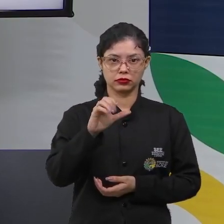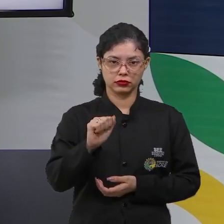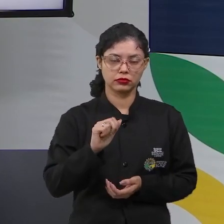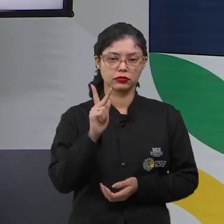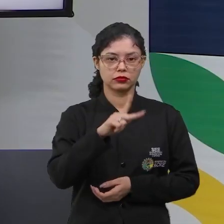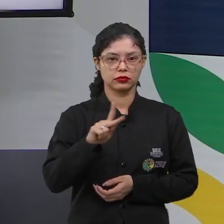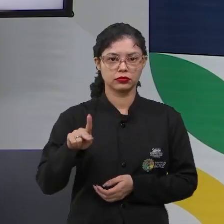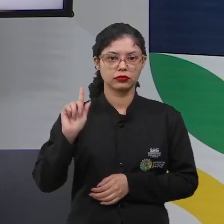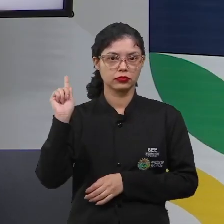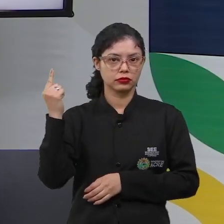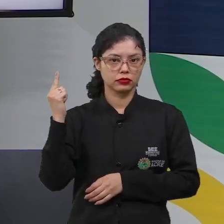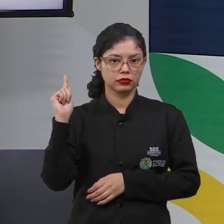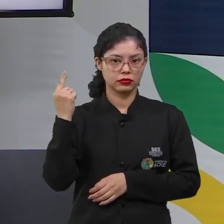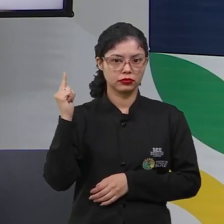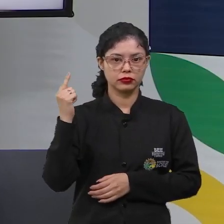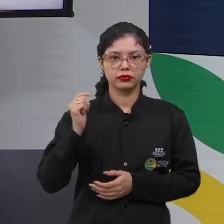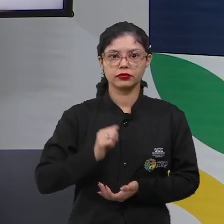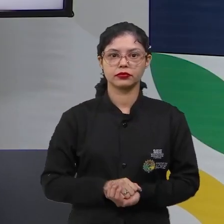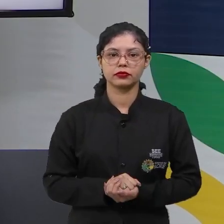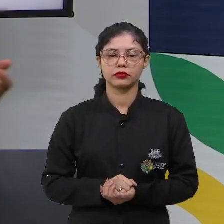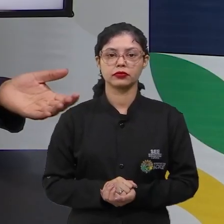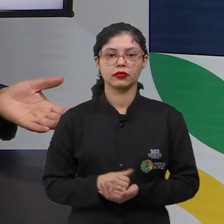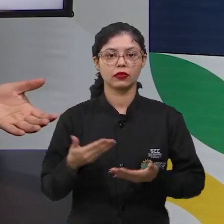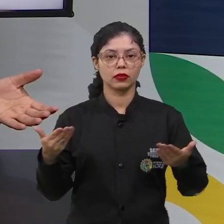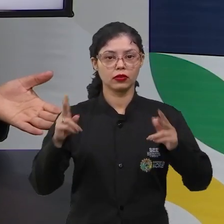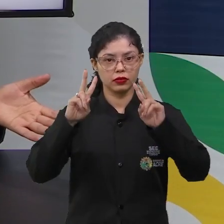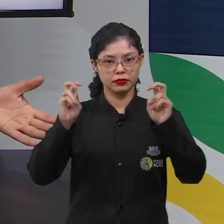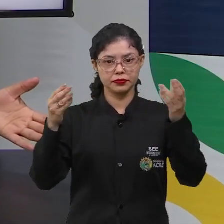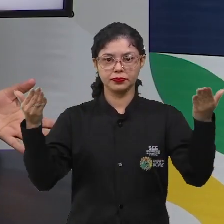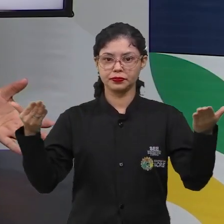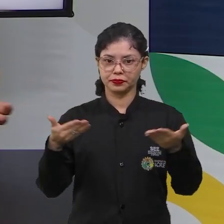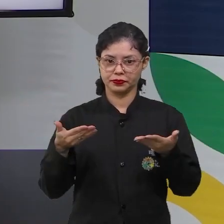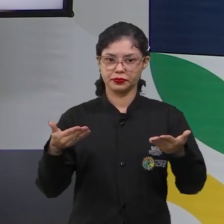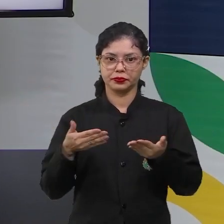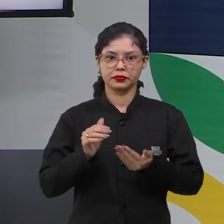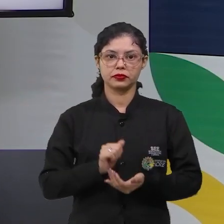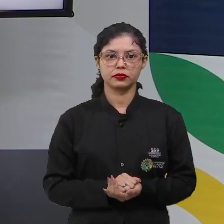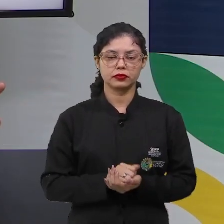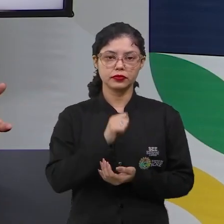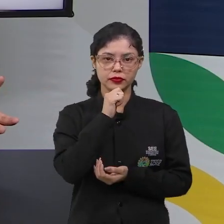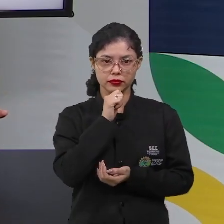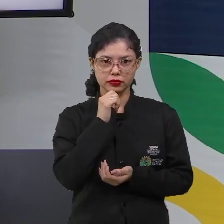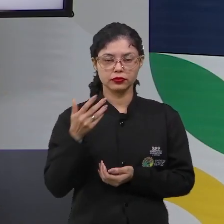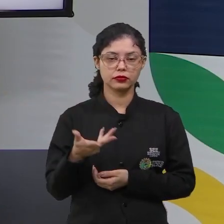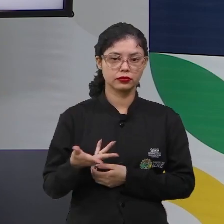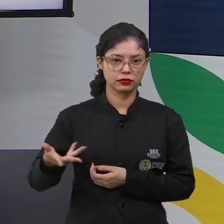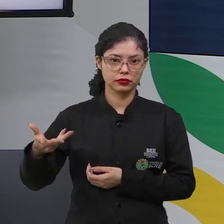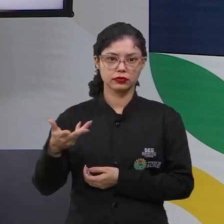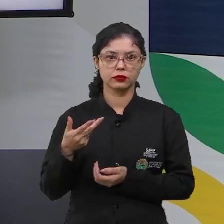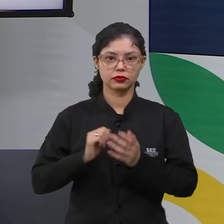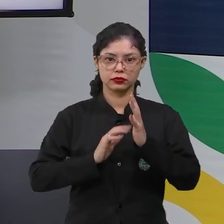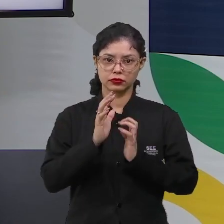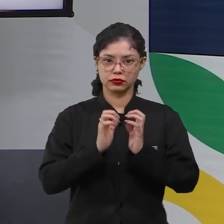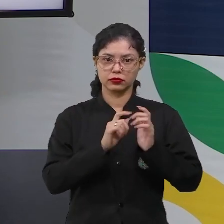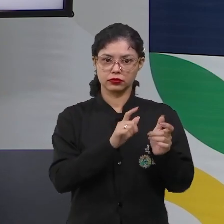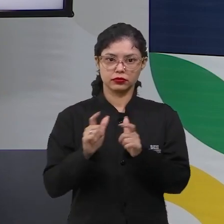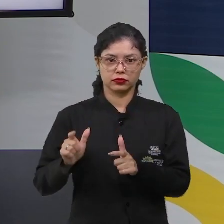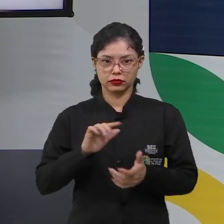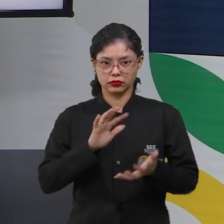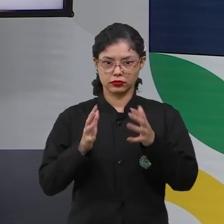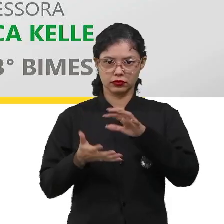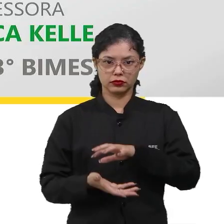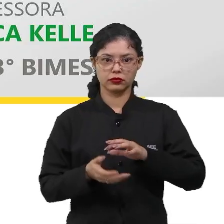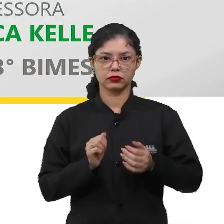sou professora de Geografia e o tema da nossa aula hoje é justamente baseado em conflitos no espaço